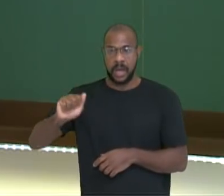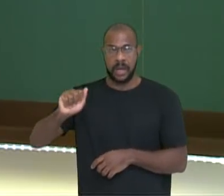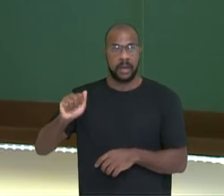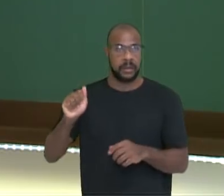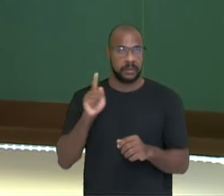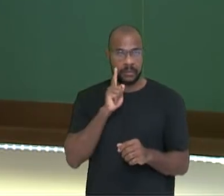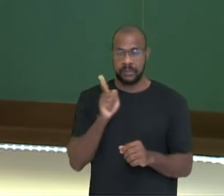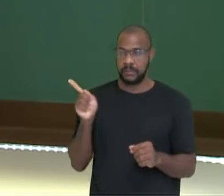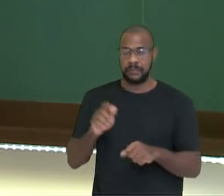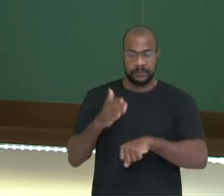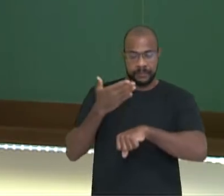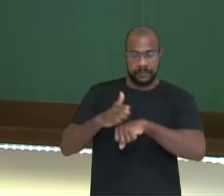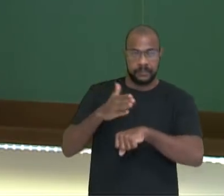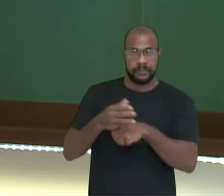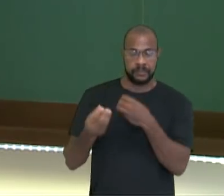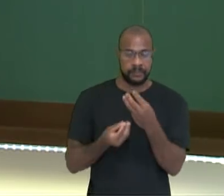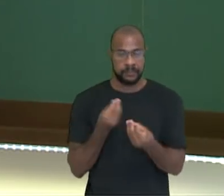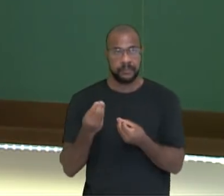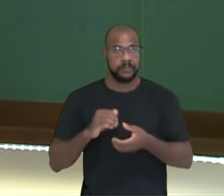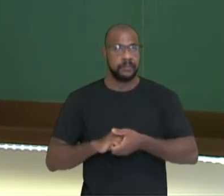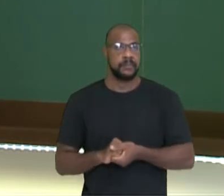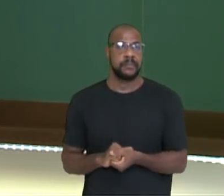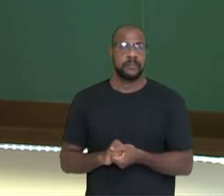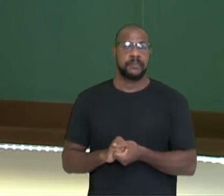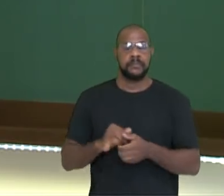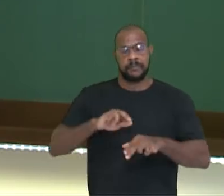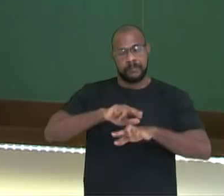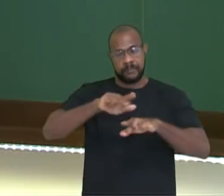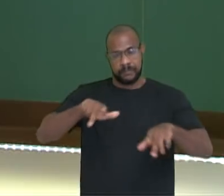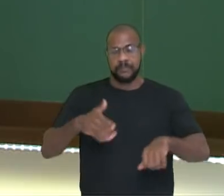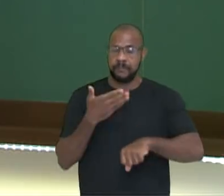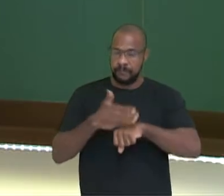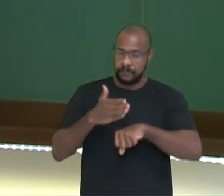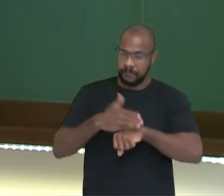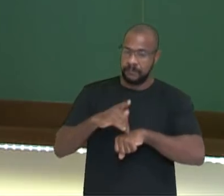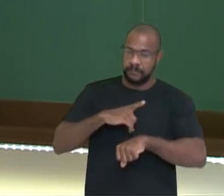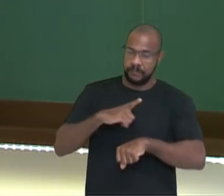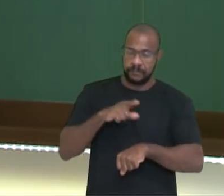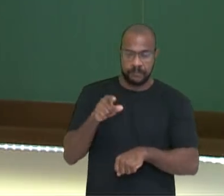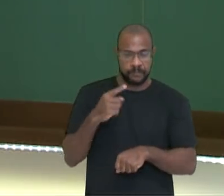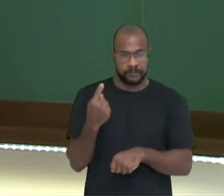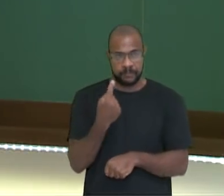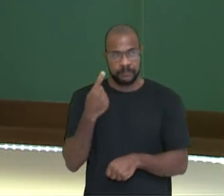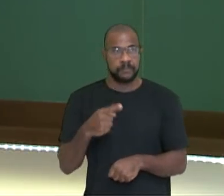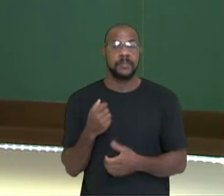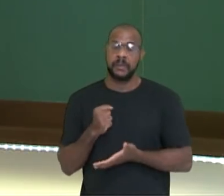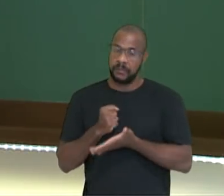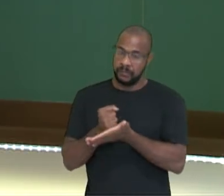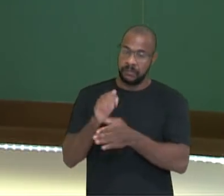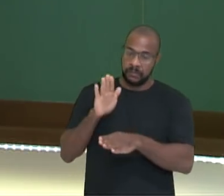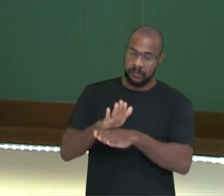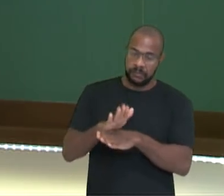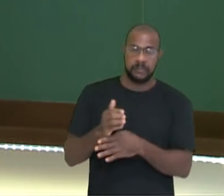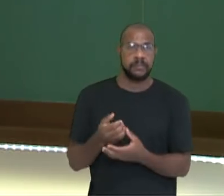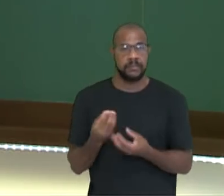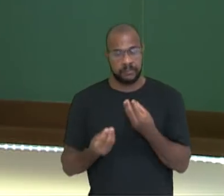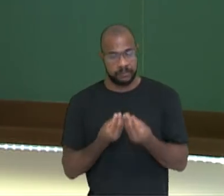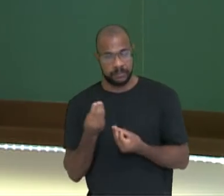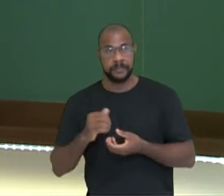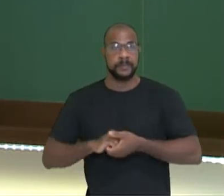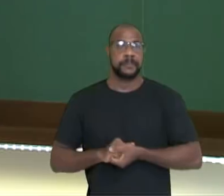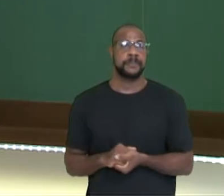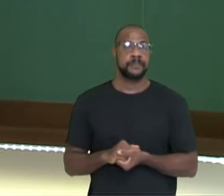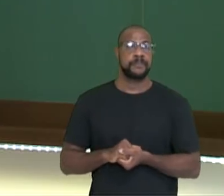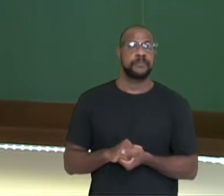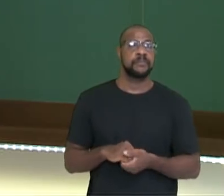Então vamos praticar um pouquinho, né? Bastante coisa para você praticar aí sozinho em casa, mas depois eu tô aqui contigo para a gente fazer junto.